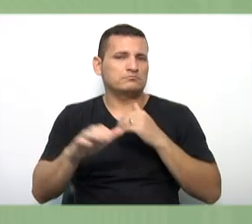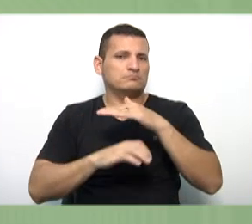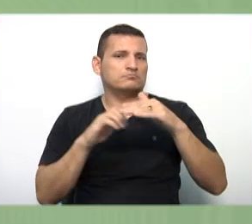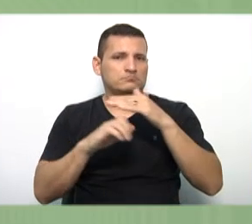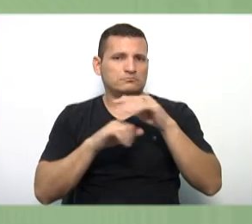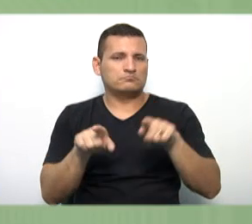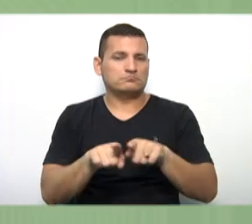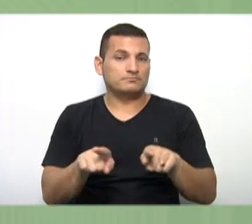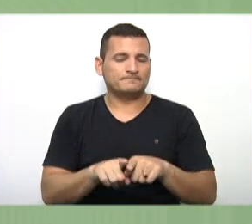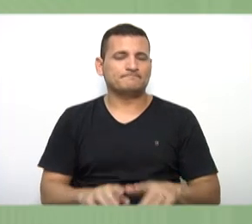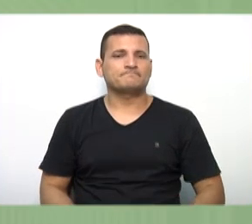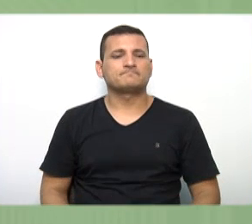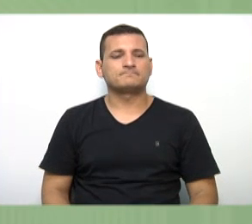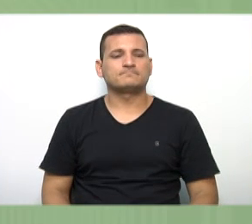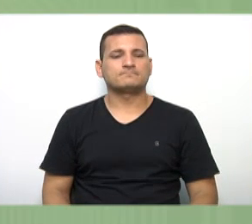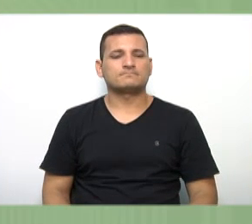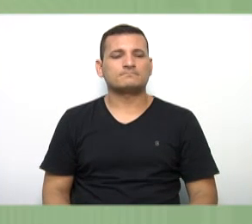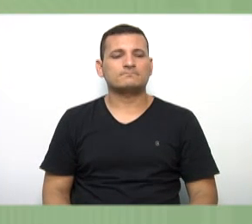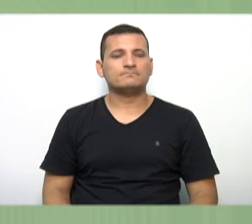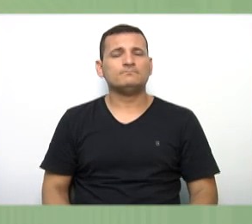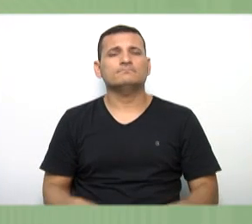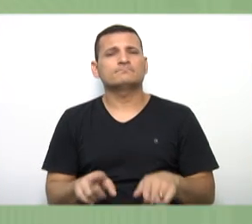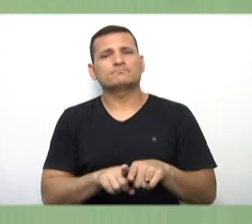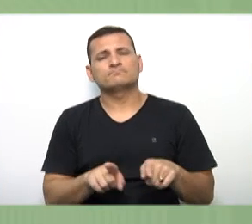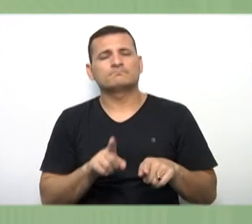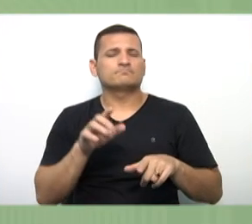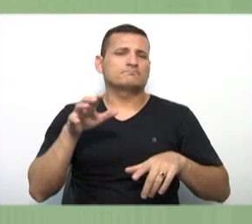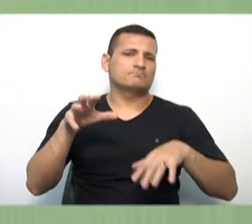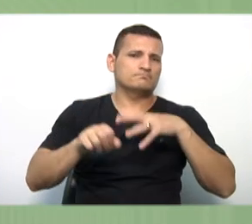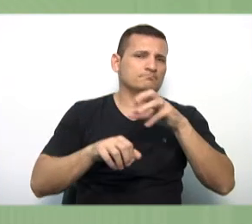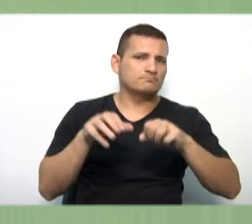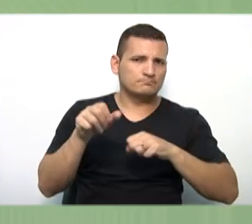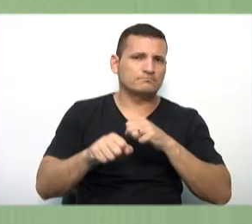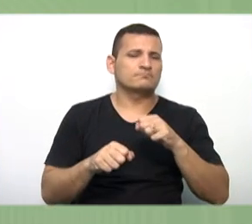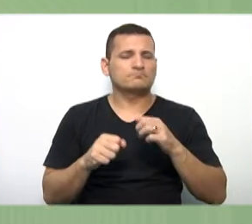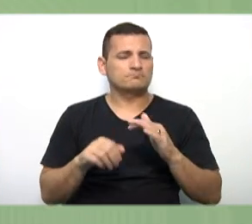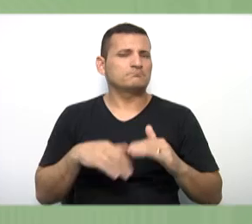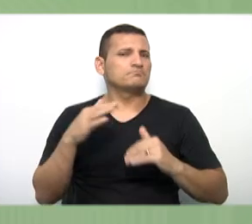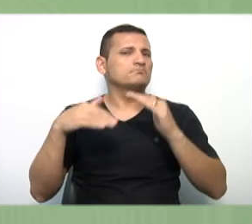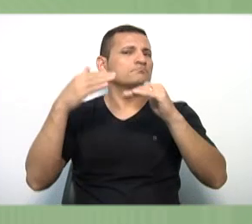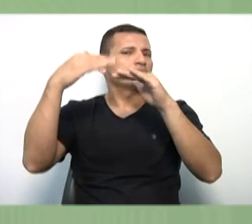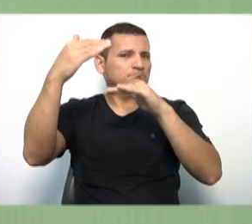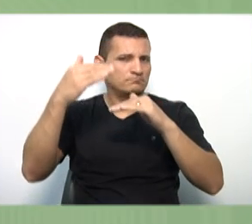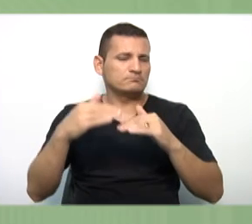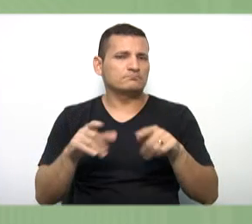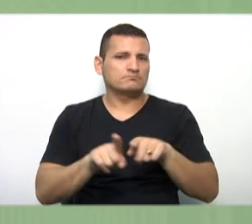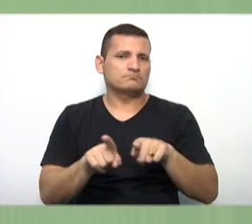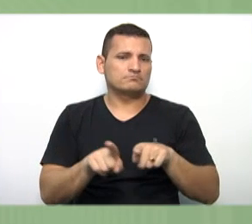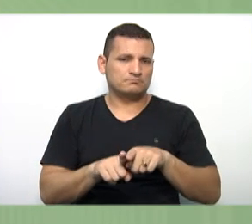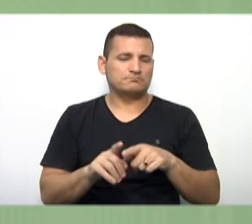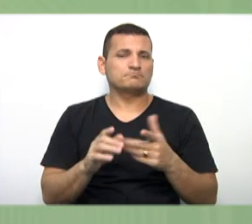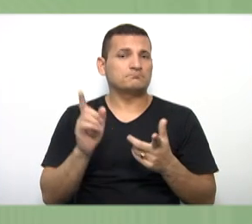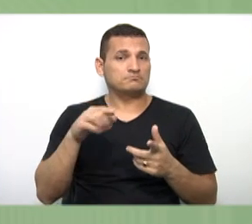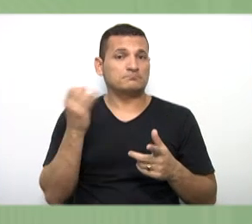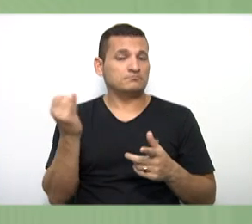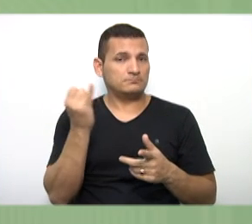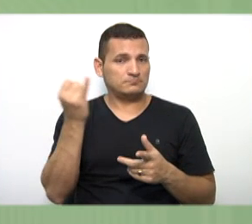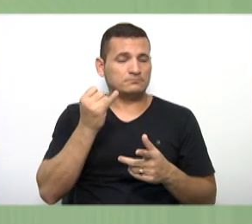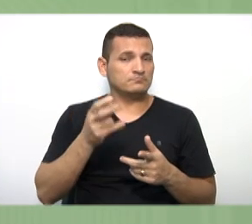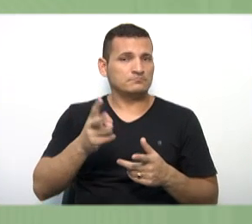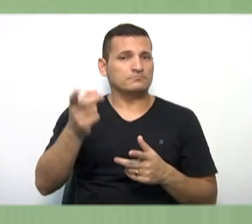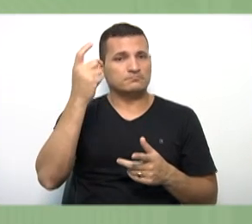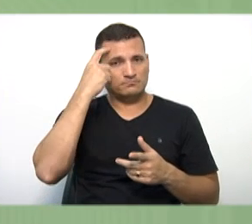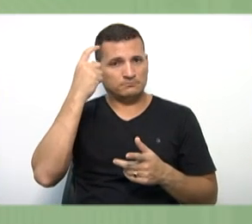também que impulsionam, busca pelo desenvolvimento sustentável. Muito importante sempre quando a gente pensar nas nossas